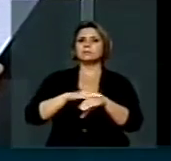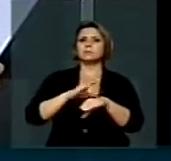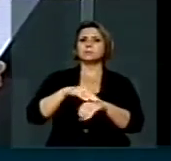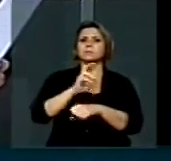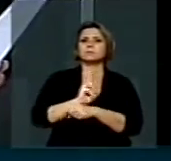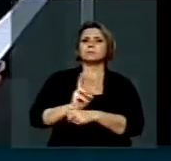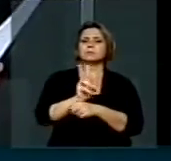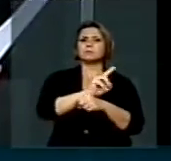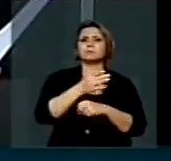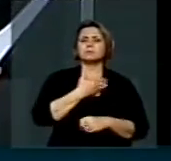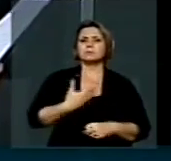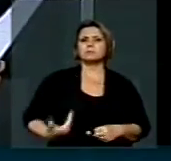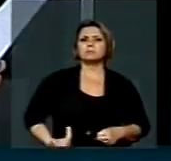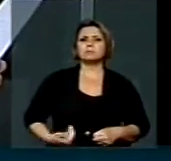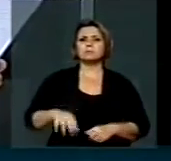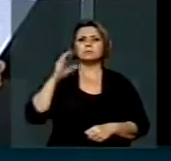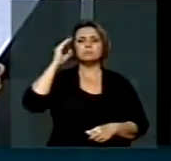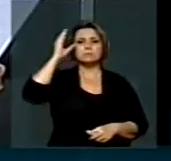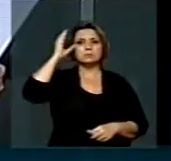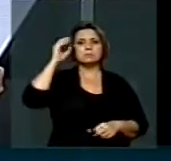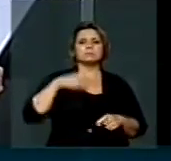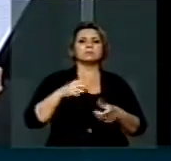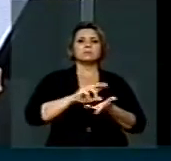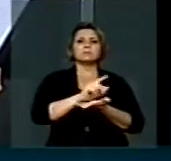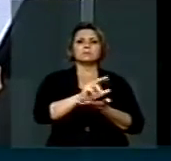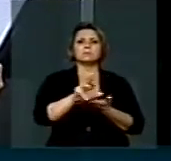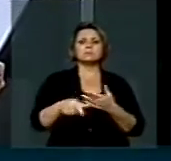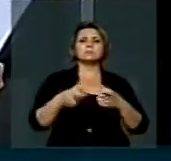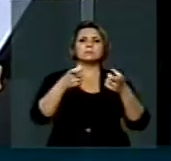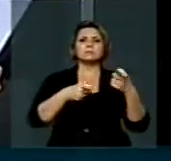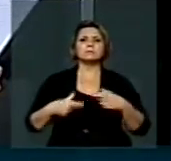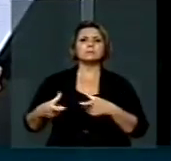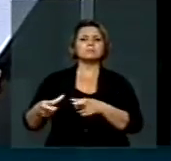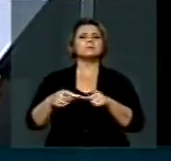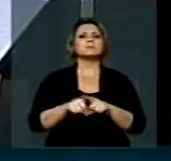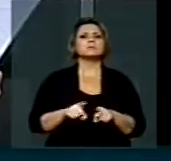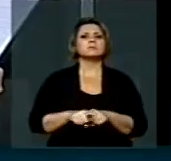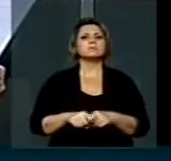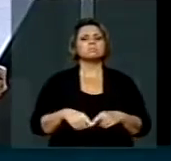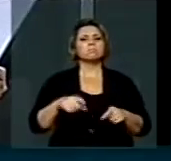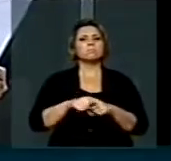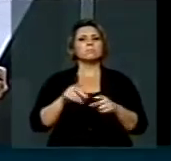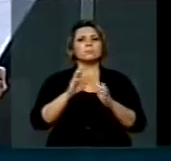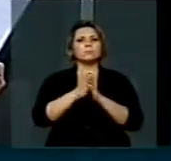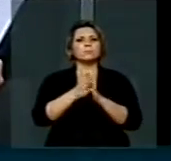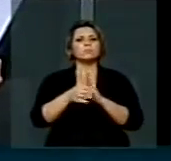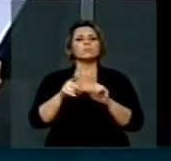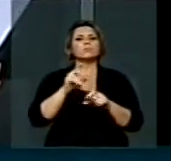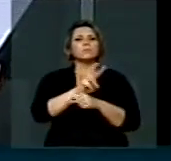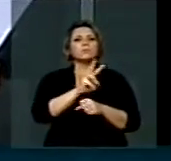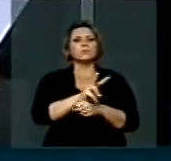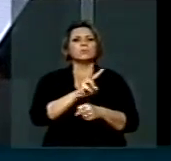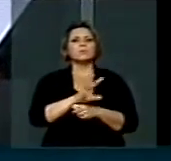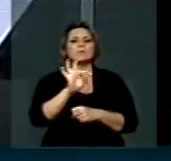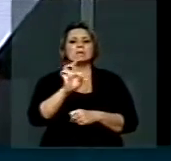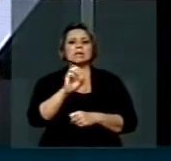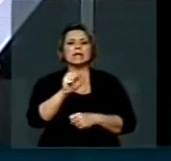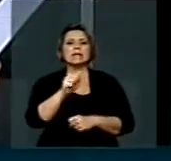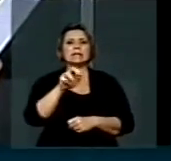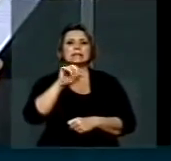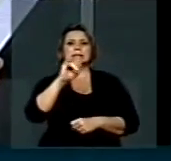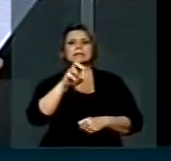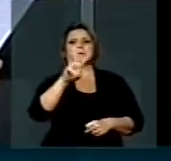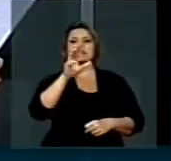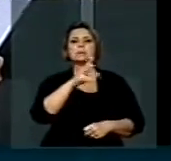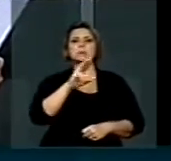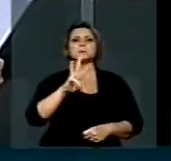controlava o governo da República da China, e centenas de milhares de chineses refugiam-se em Taiwan. Com a vinda de